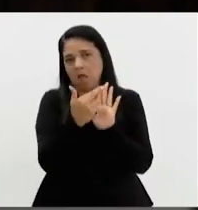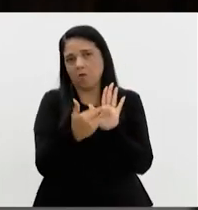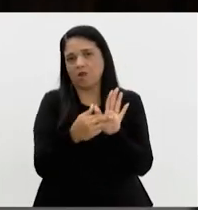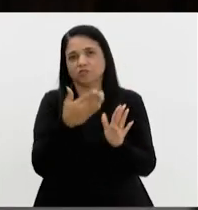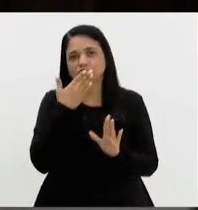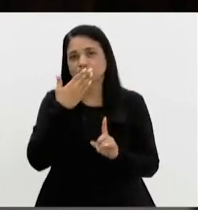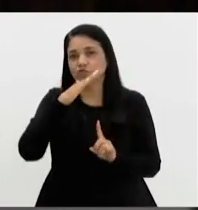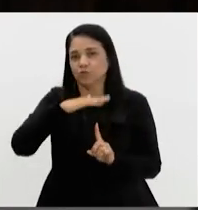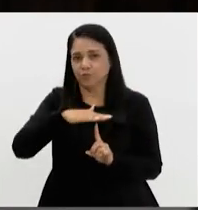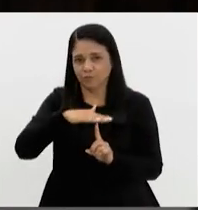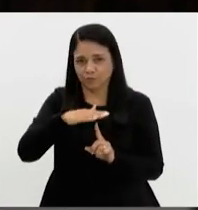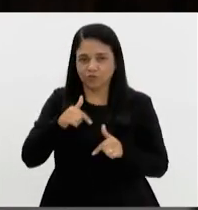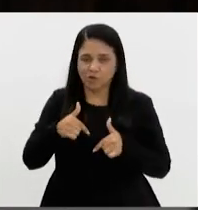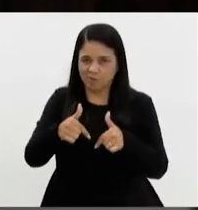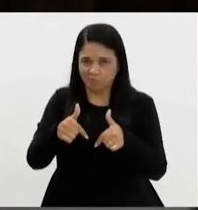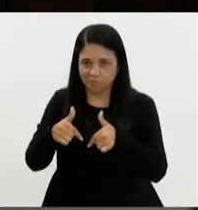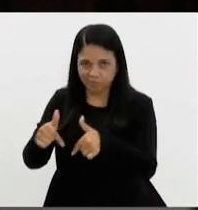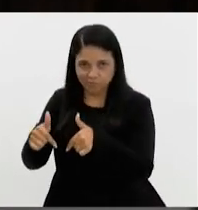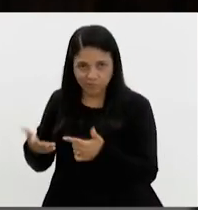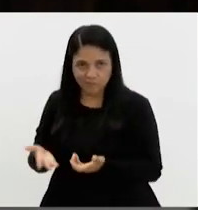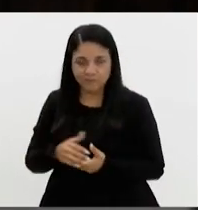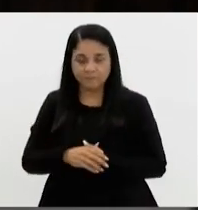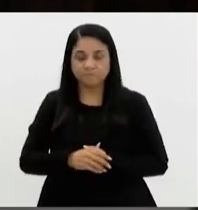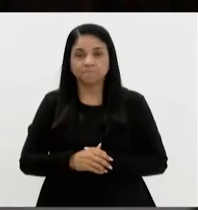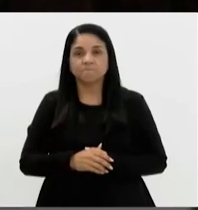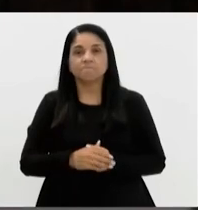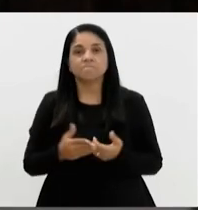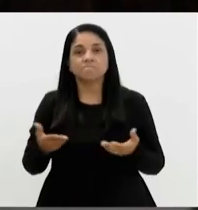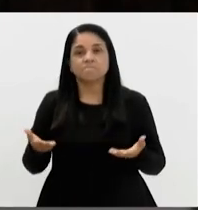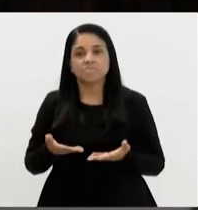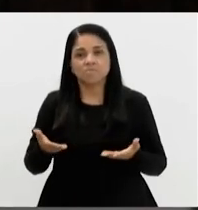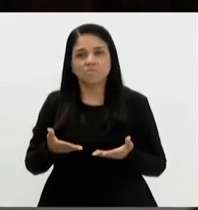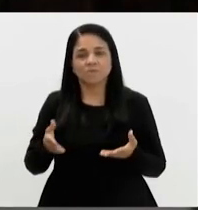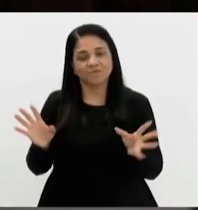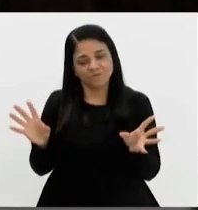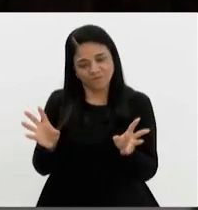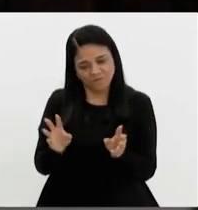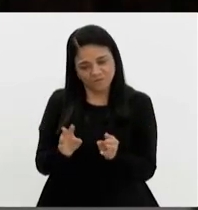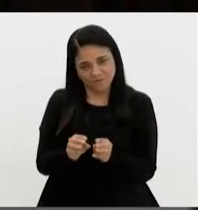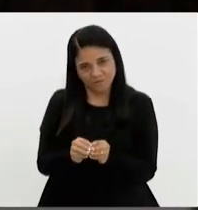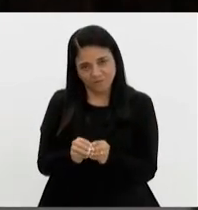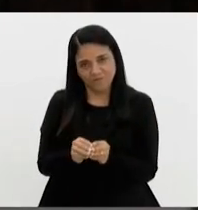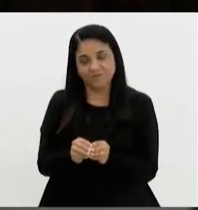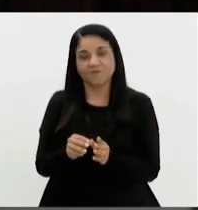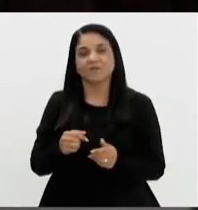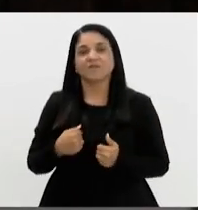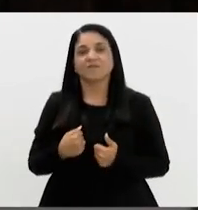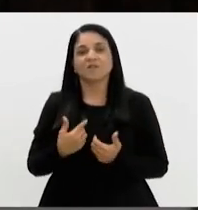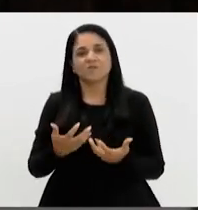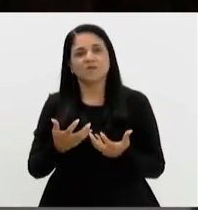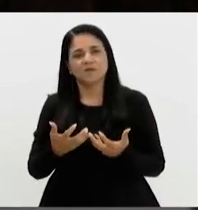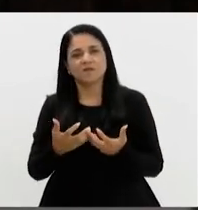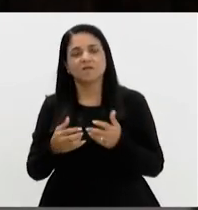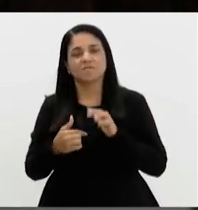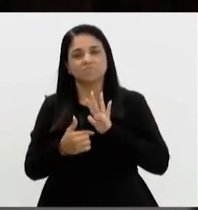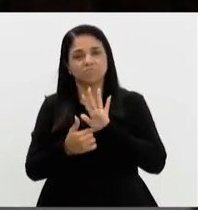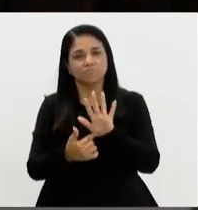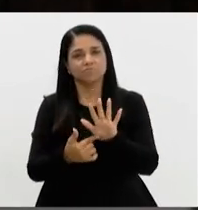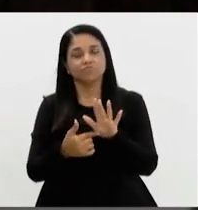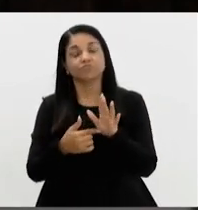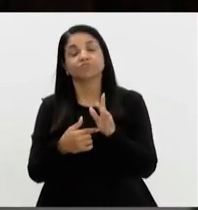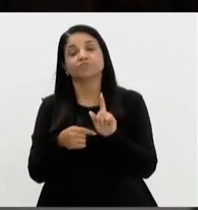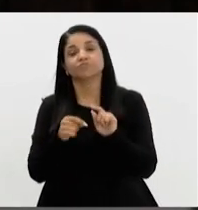tipo de atuação e agora já para me encaminhar para minha conclusão eu queria muito rapidamente